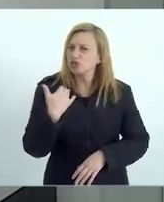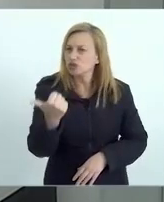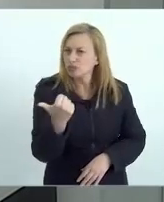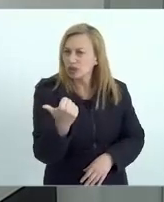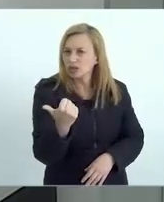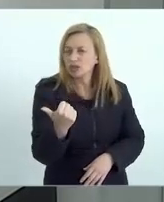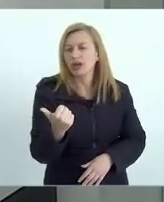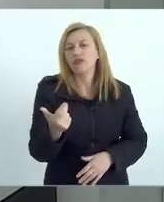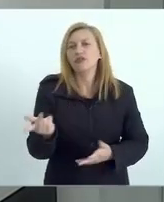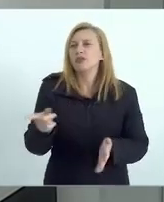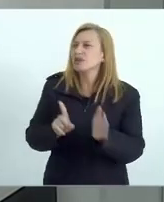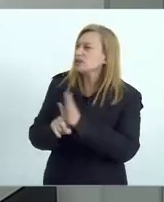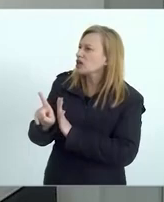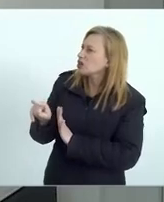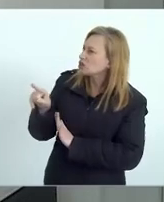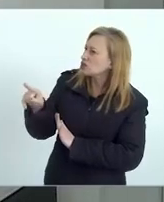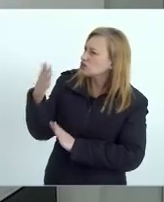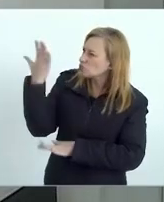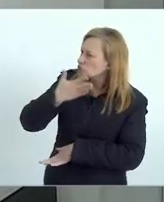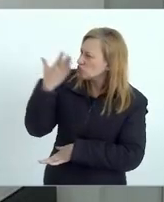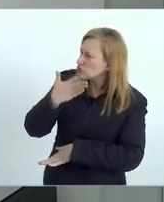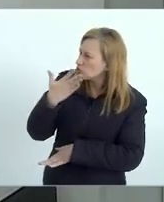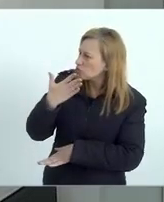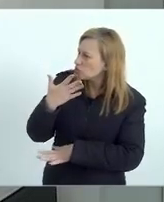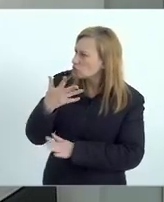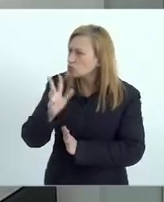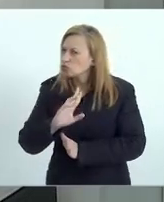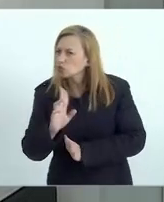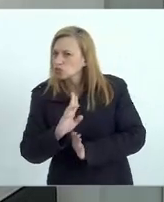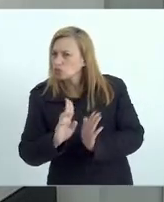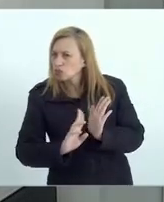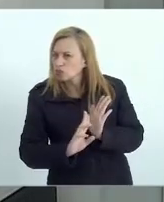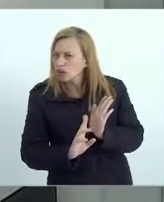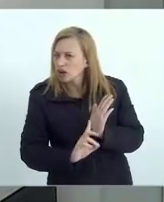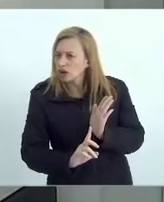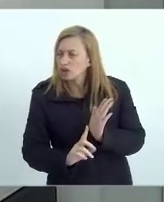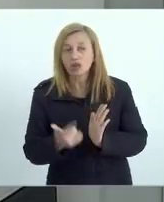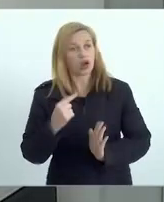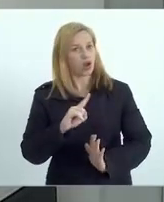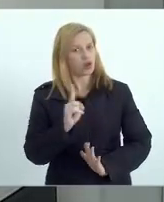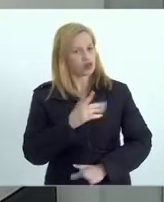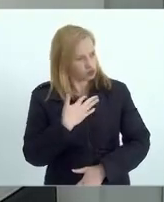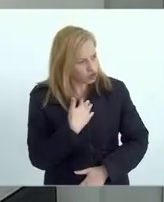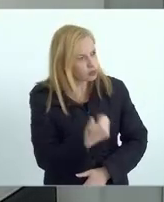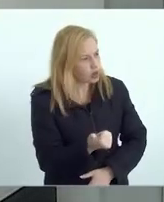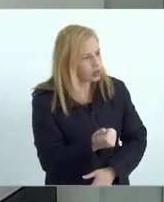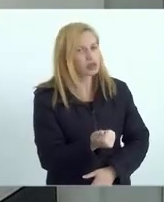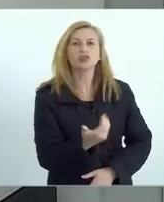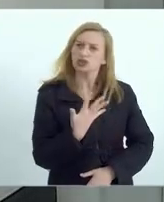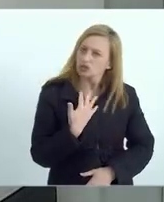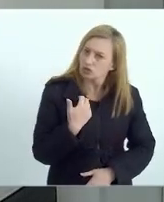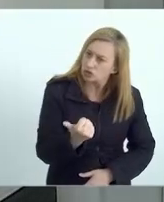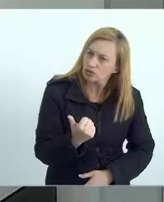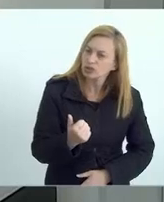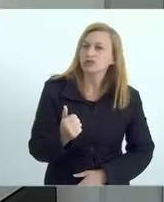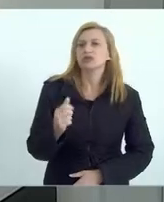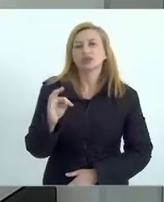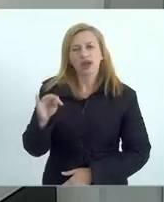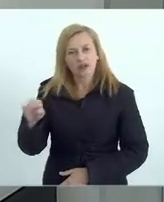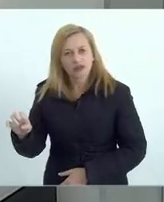aí foi questionada mas você não viram que você não estavam naquele já fiz a gente foi convocado a gente foi convocado por táxi